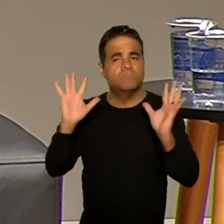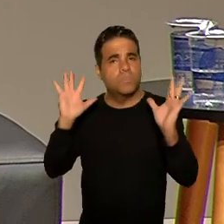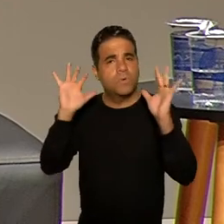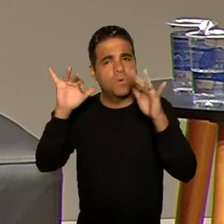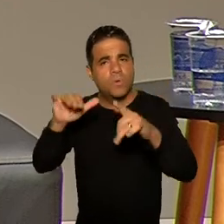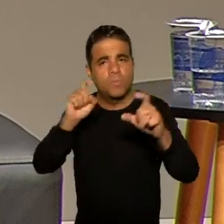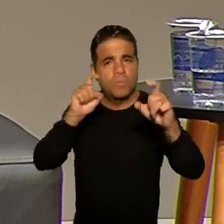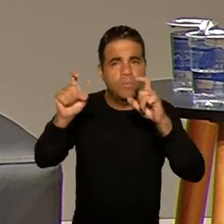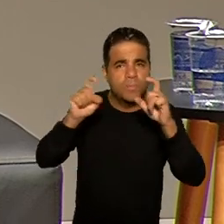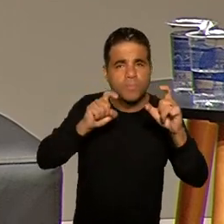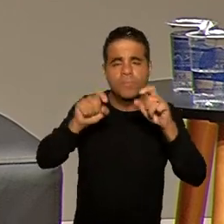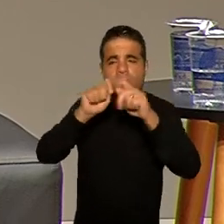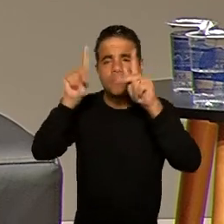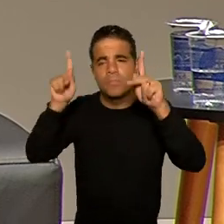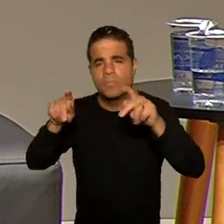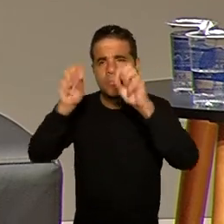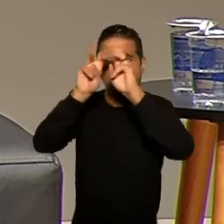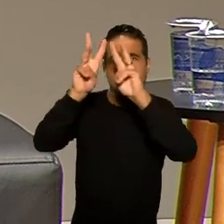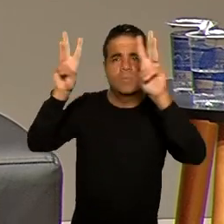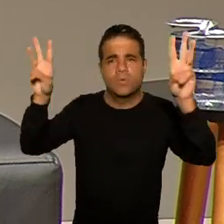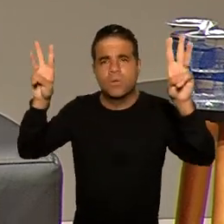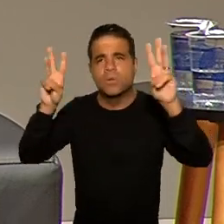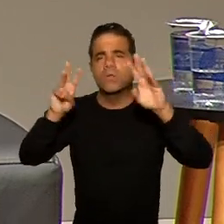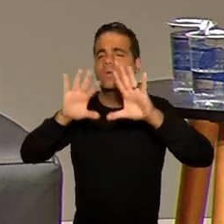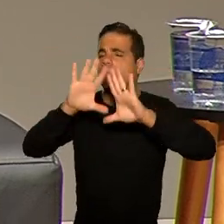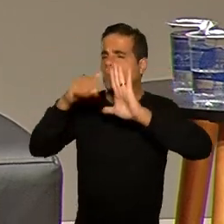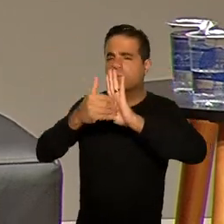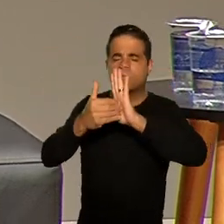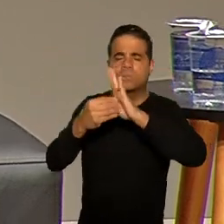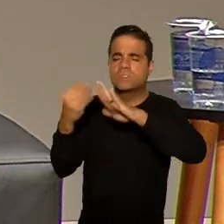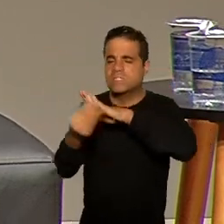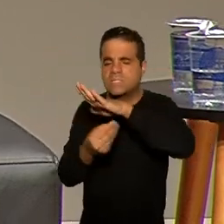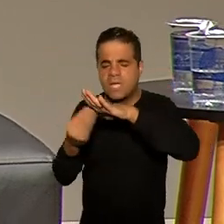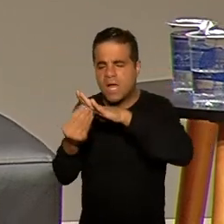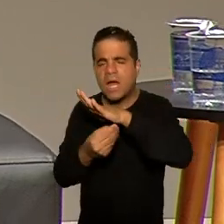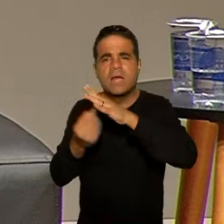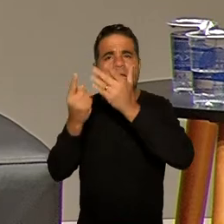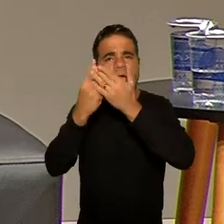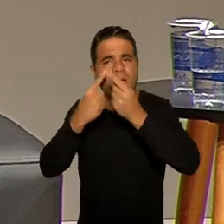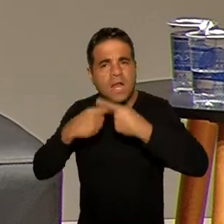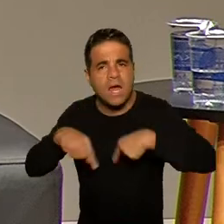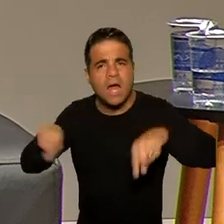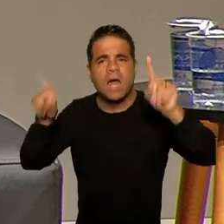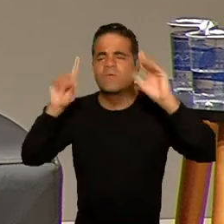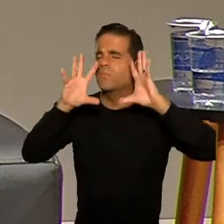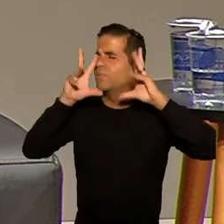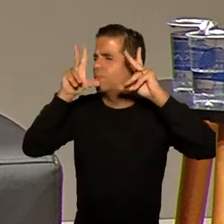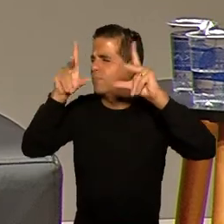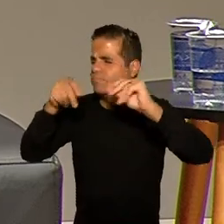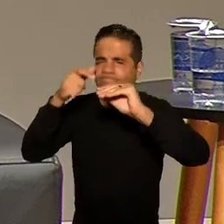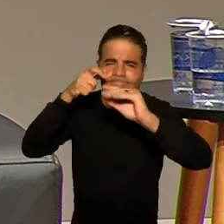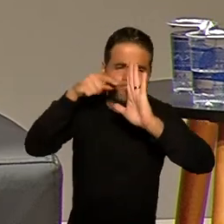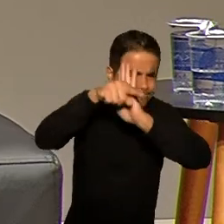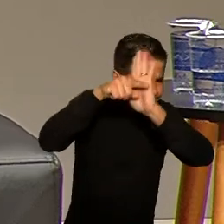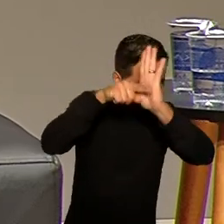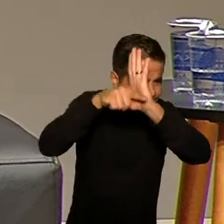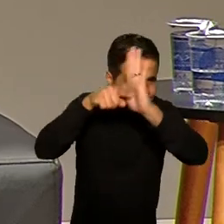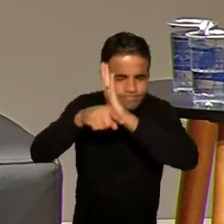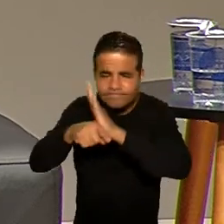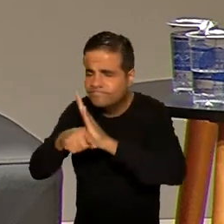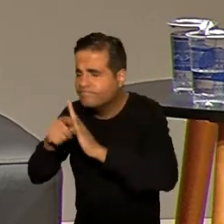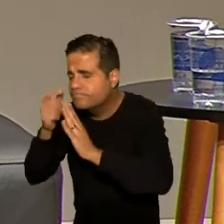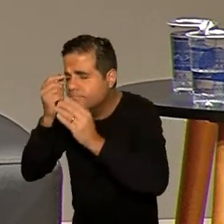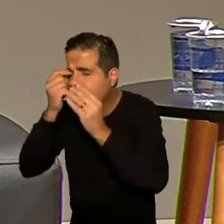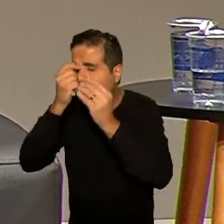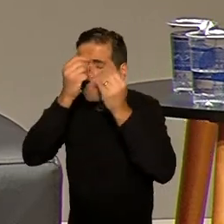com o programadores de site com designers gráficos mediadores culturais pesquisadores para tentar